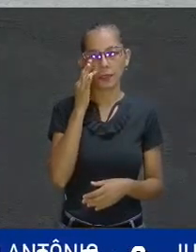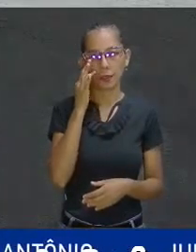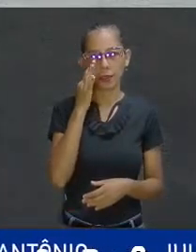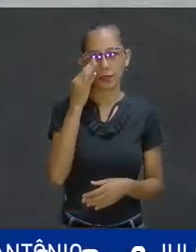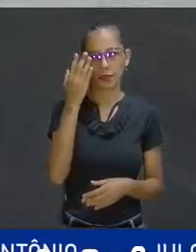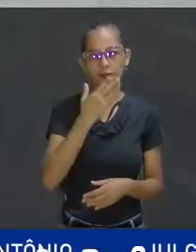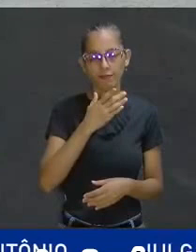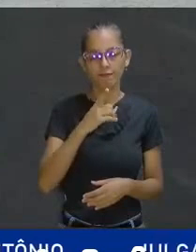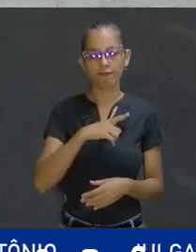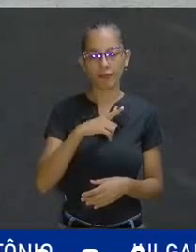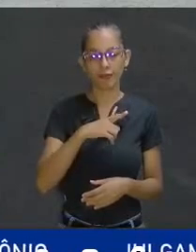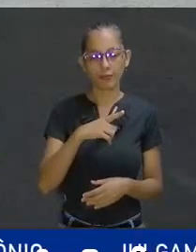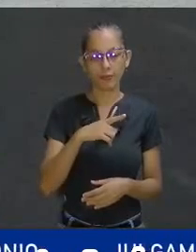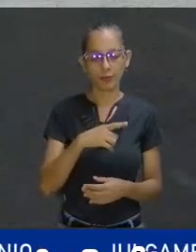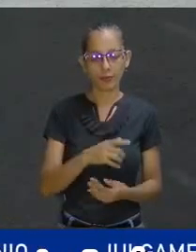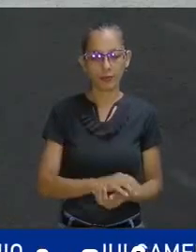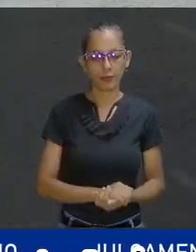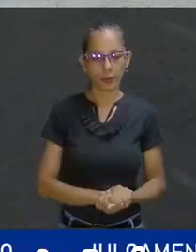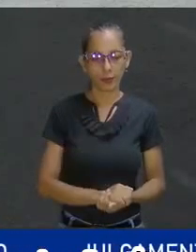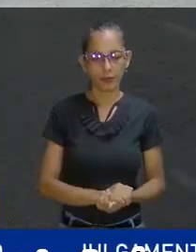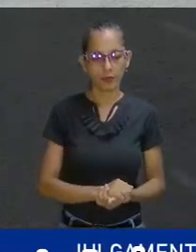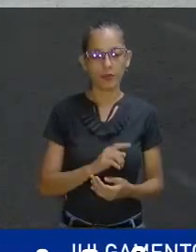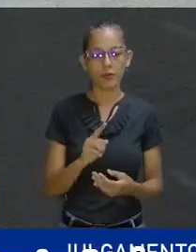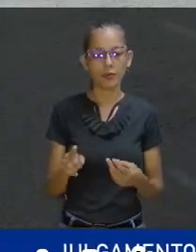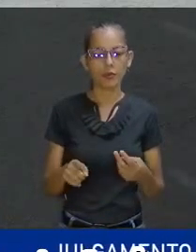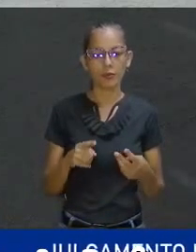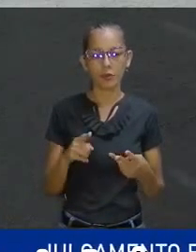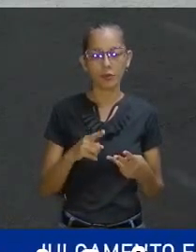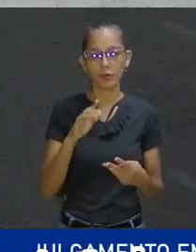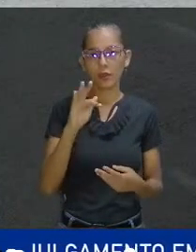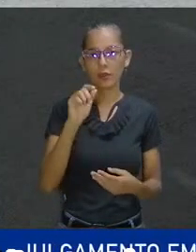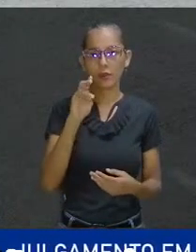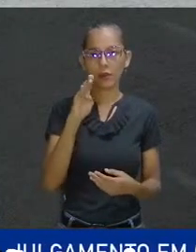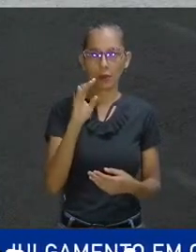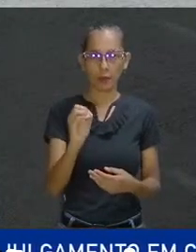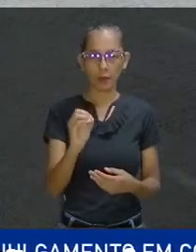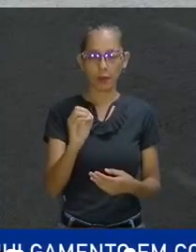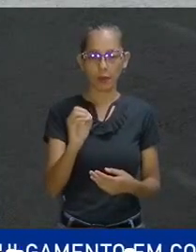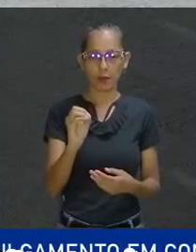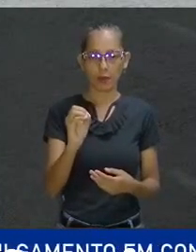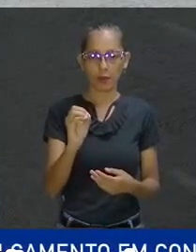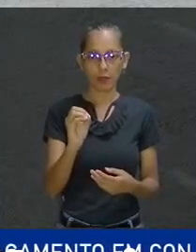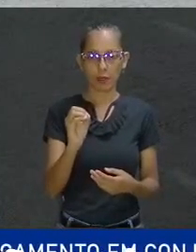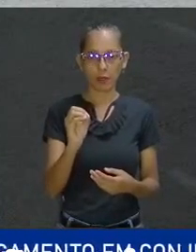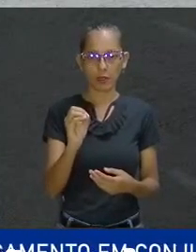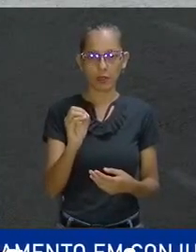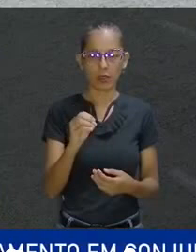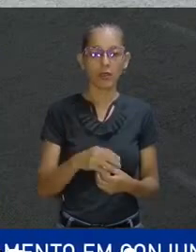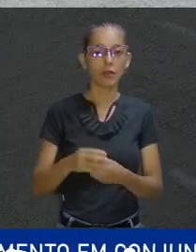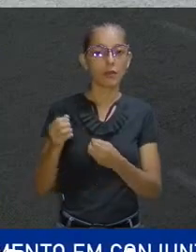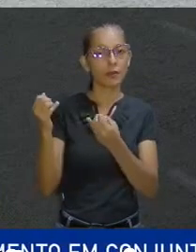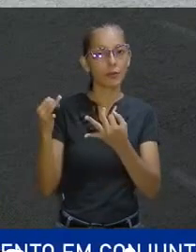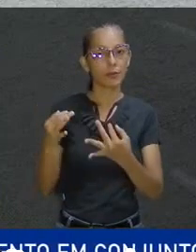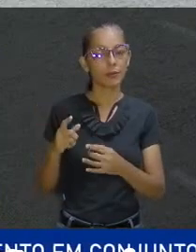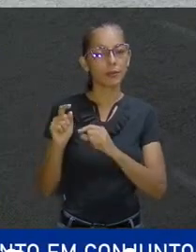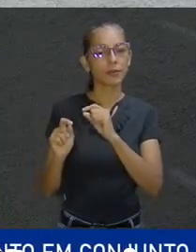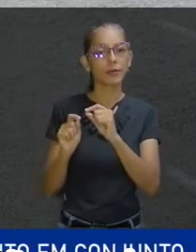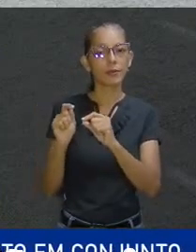alegações finais, o representado Fábio Wilson Moreira Jucá afirmou que